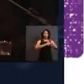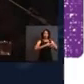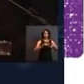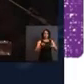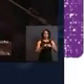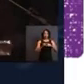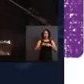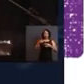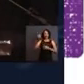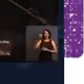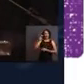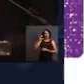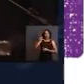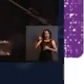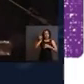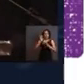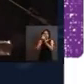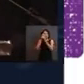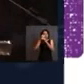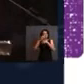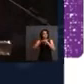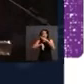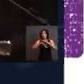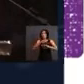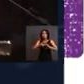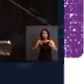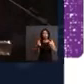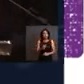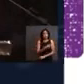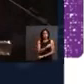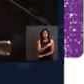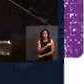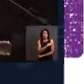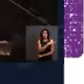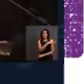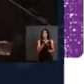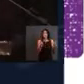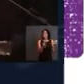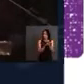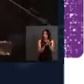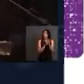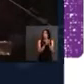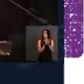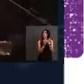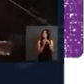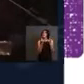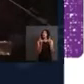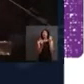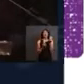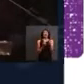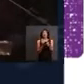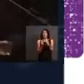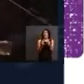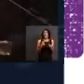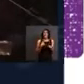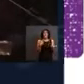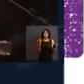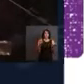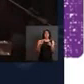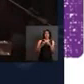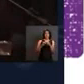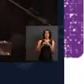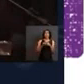e competências de cada série ano. Mas como é que eu posso fazer uma